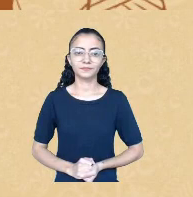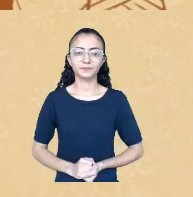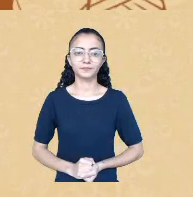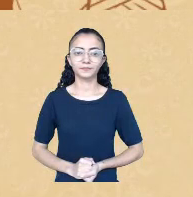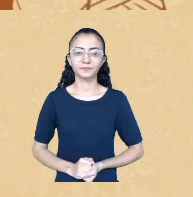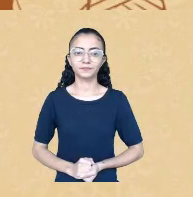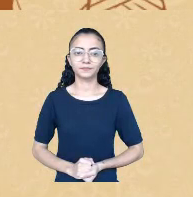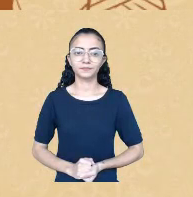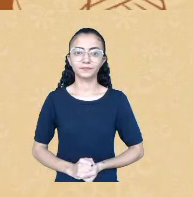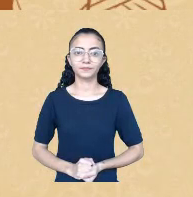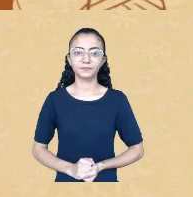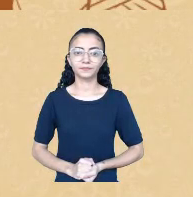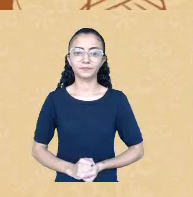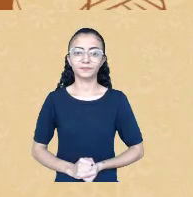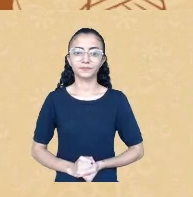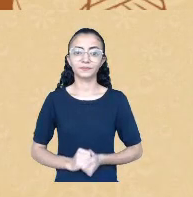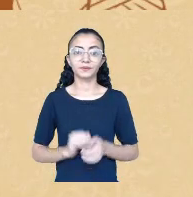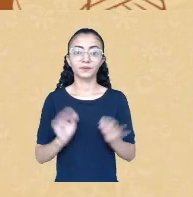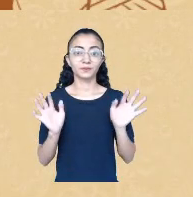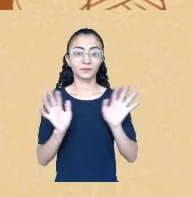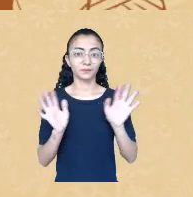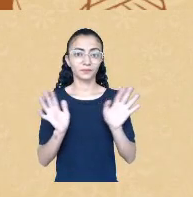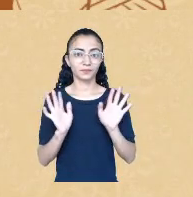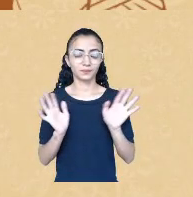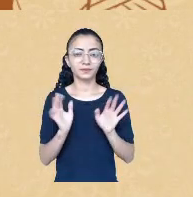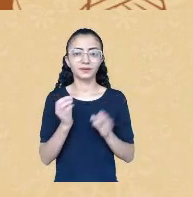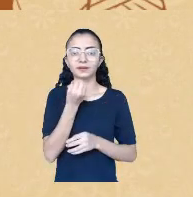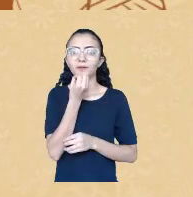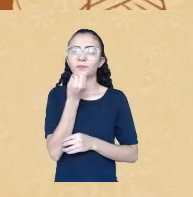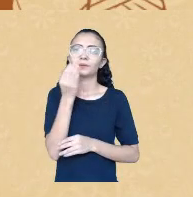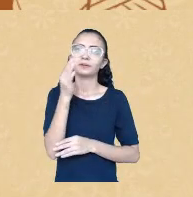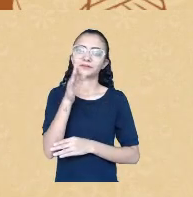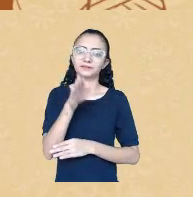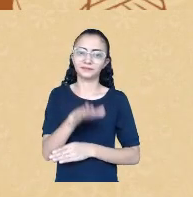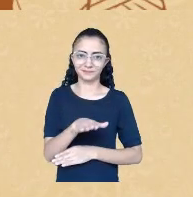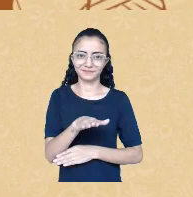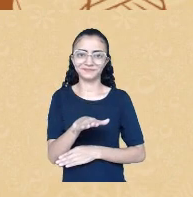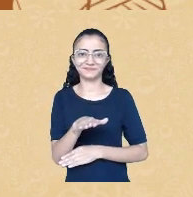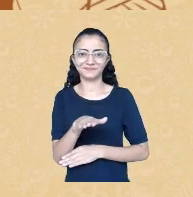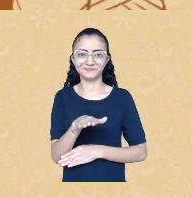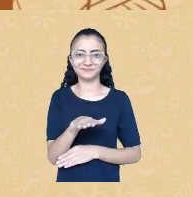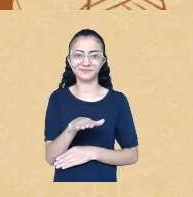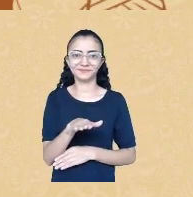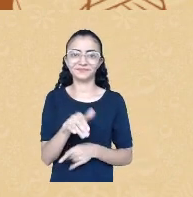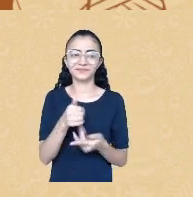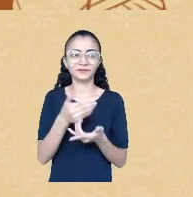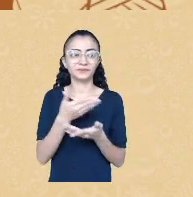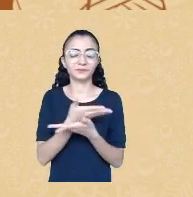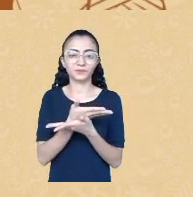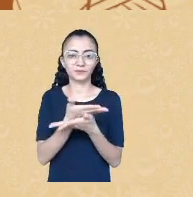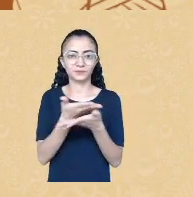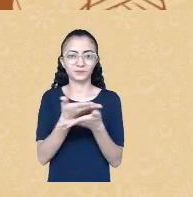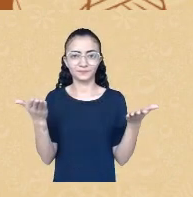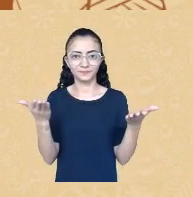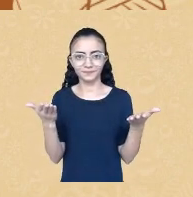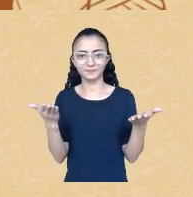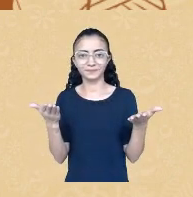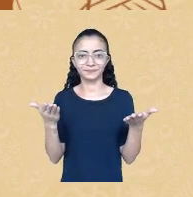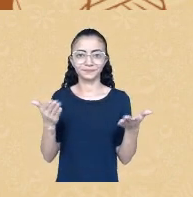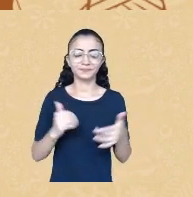Bom, gente, boa tarde a todas, todos e